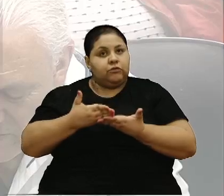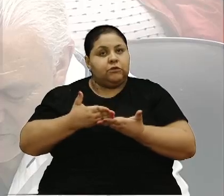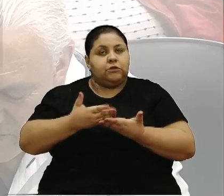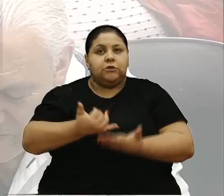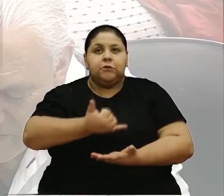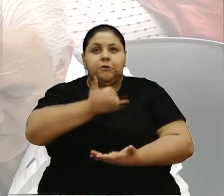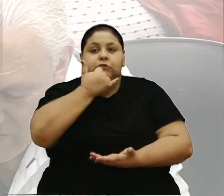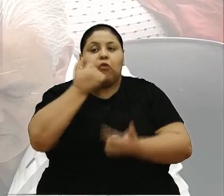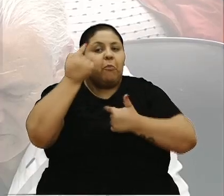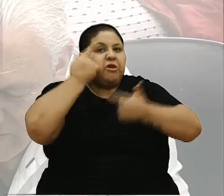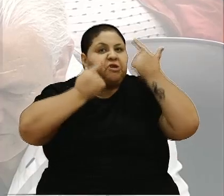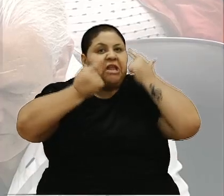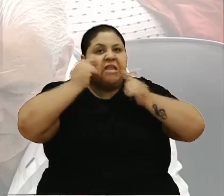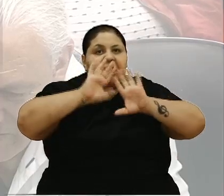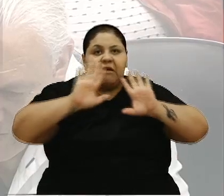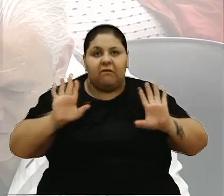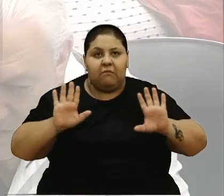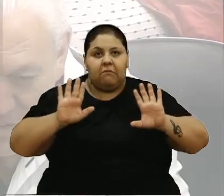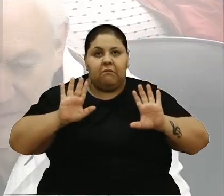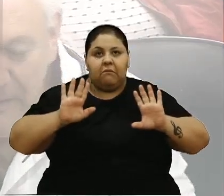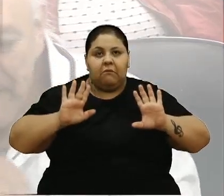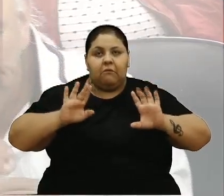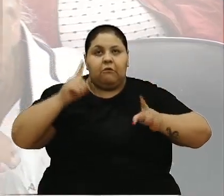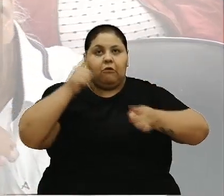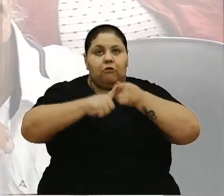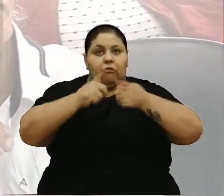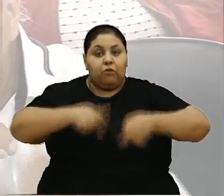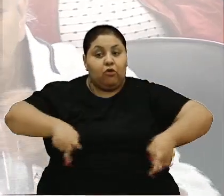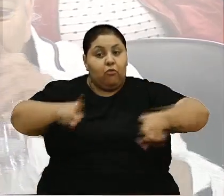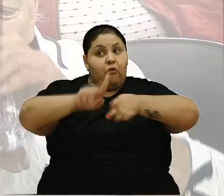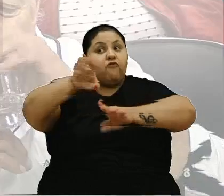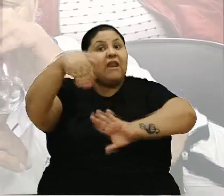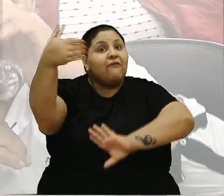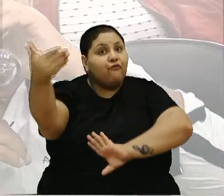sem choradeira. Né? Porque o povo ali fora,